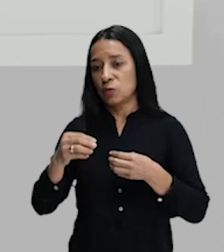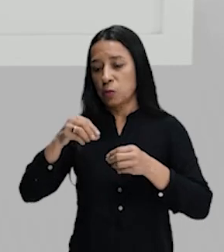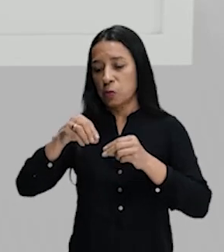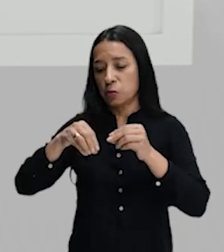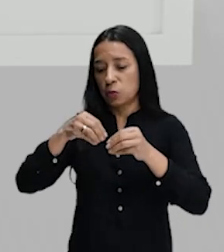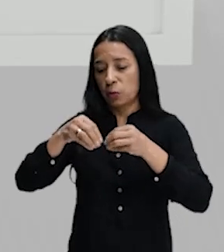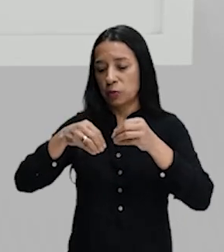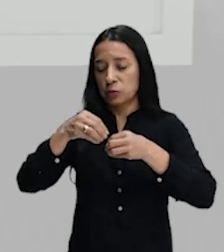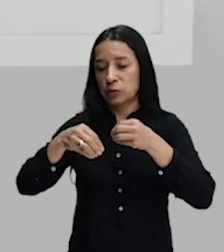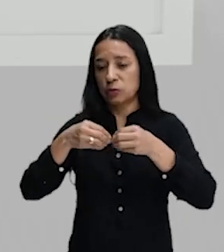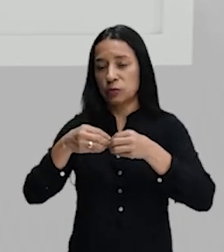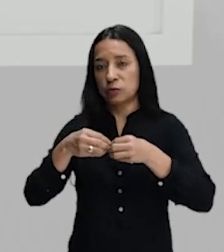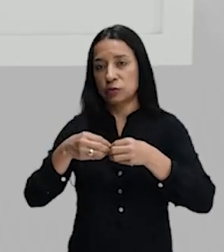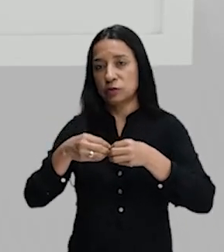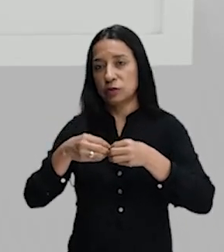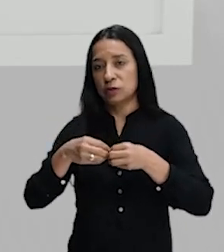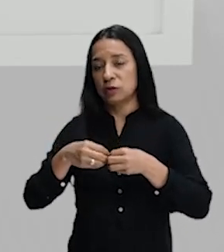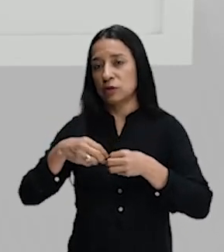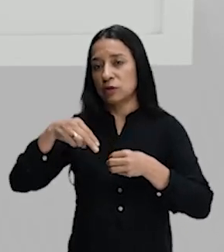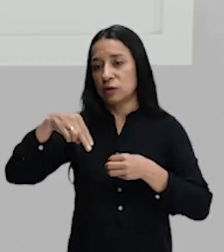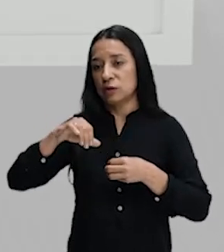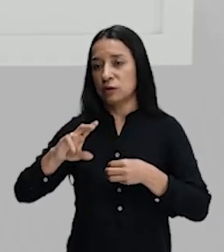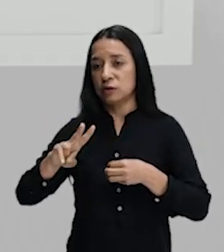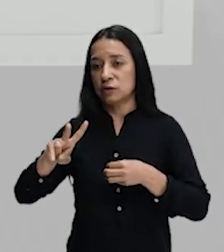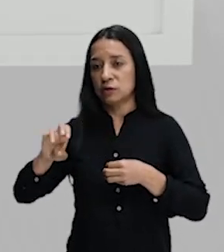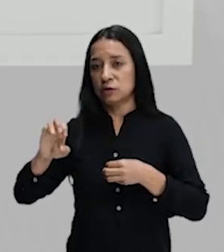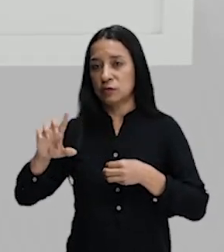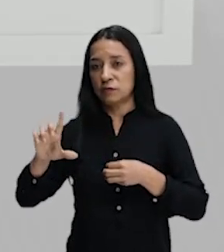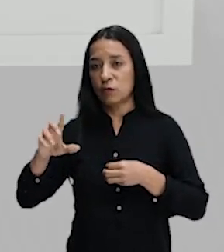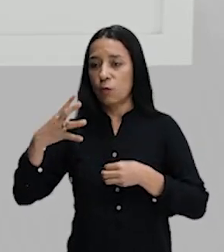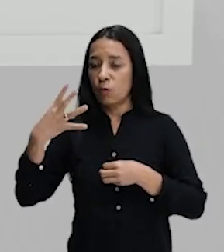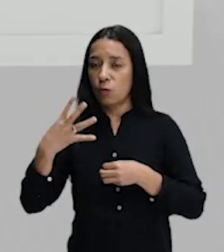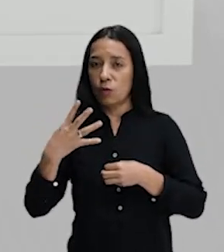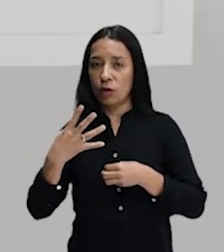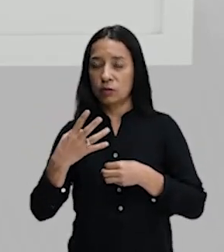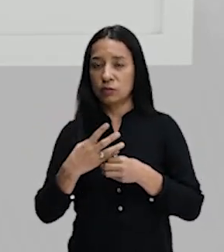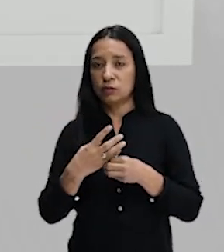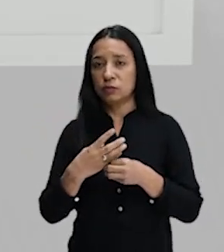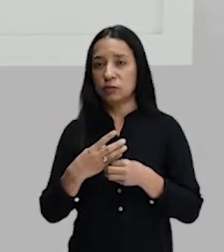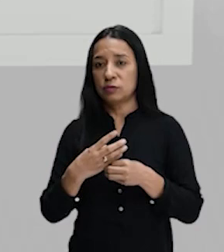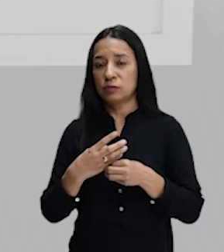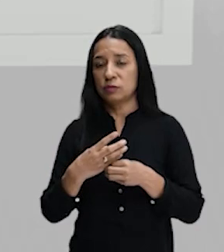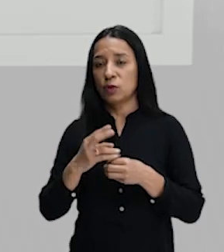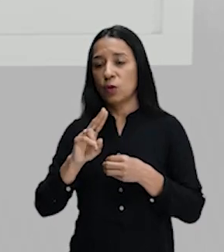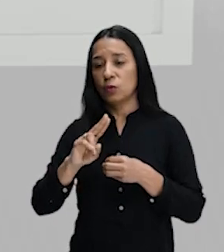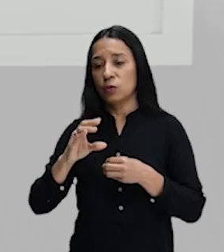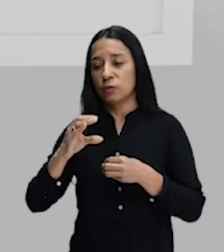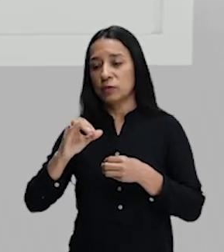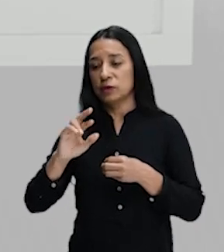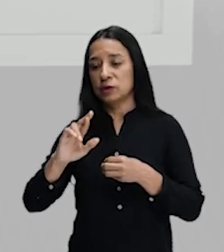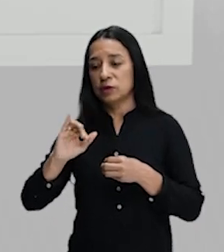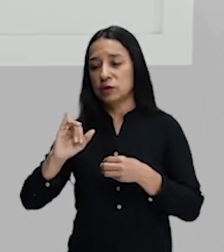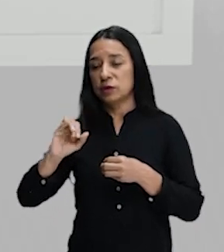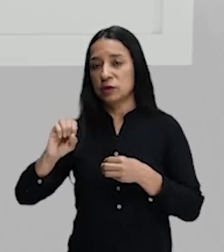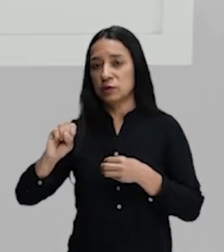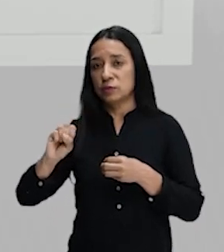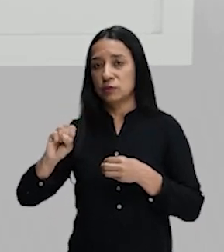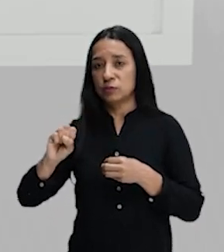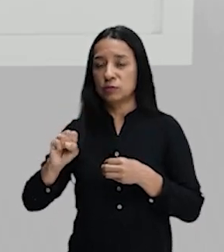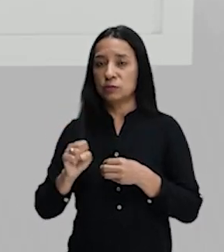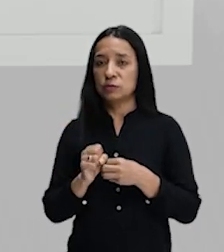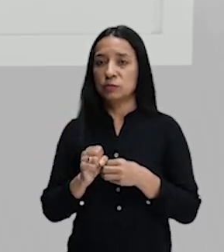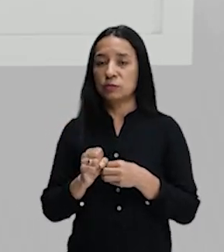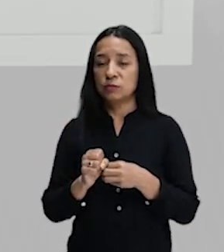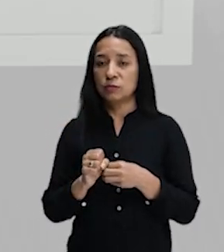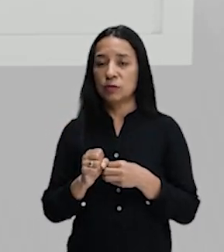numa estrutura, né, acelerador que nós chamamos de Sirius. Okay? Vocês podem pesquisar aí o Sirius acelerador de partículas. Okay?